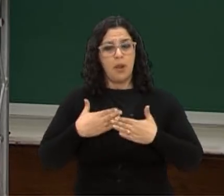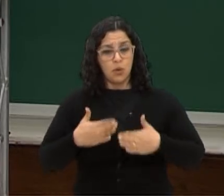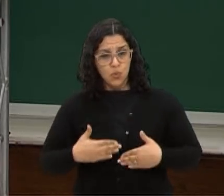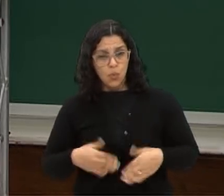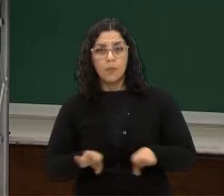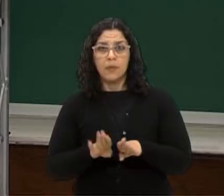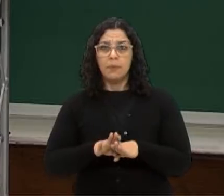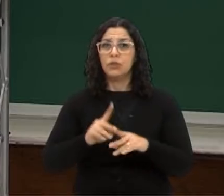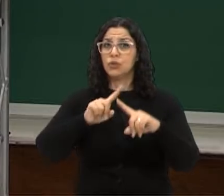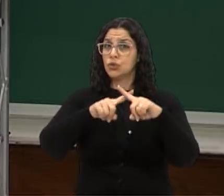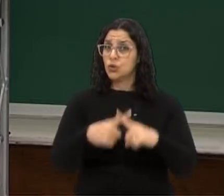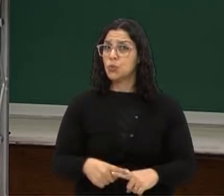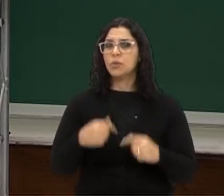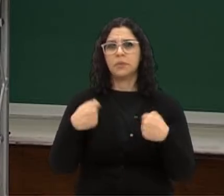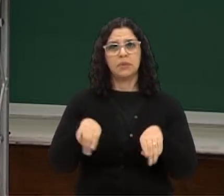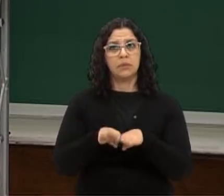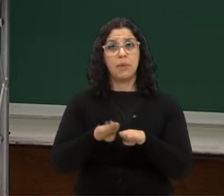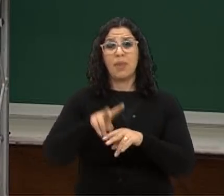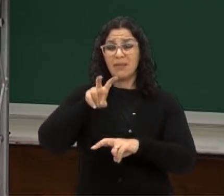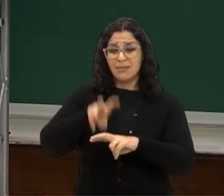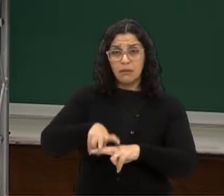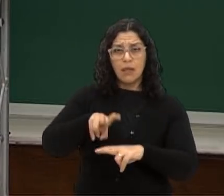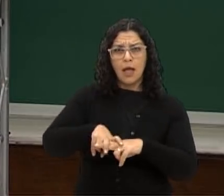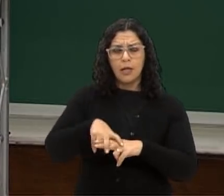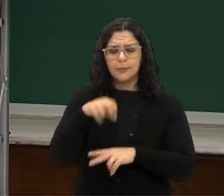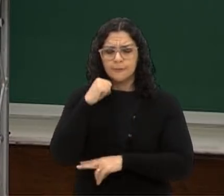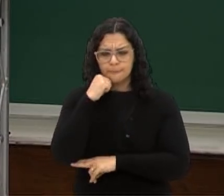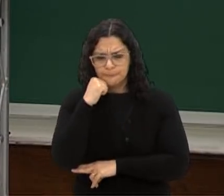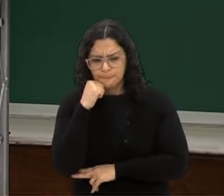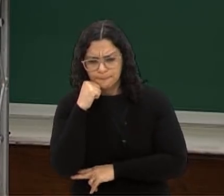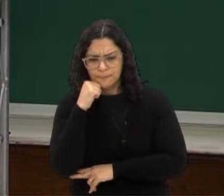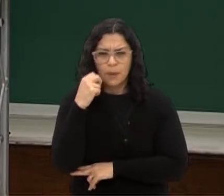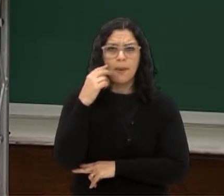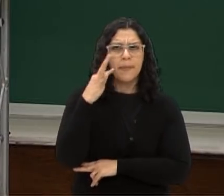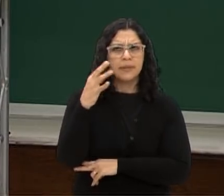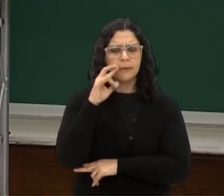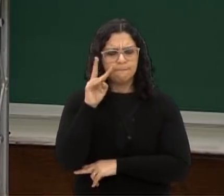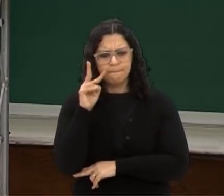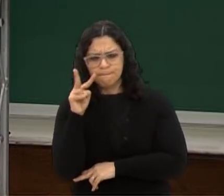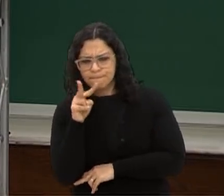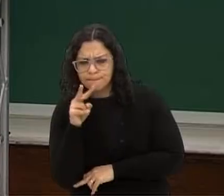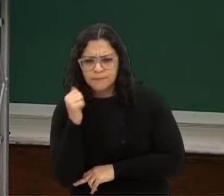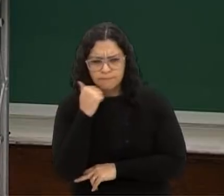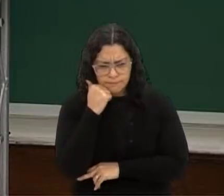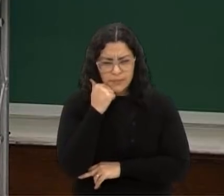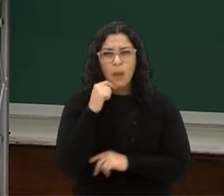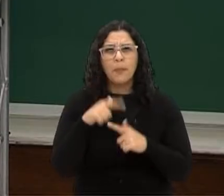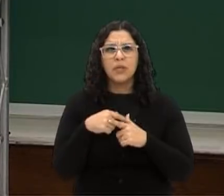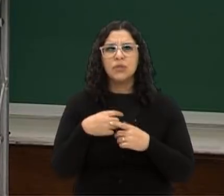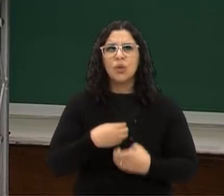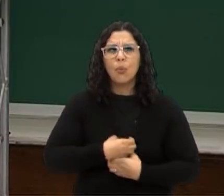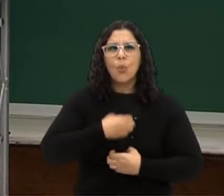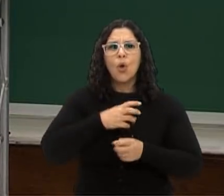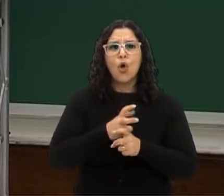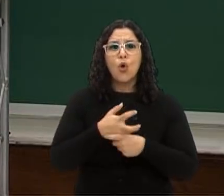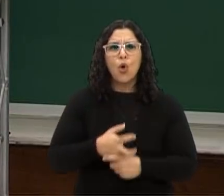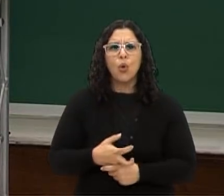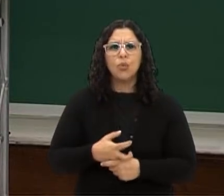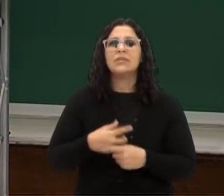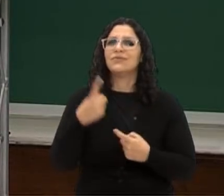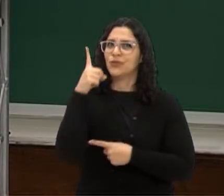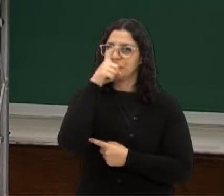aí dos atletas também, né? Então, de tanto ele ficar sentado, né, ficar naquela posição com a cabeça baixa, ele tem ali um desgaste